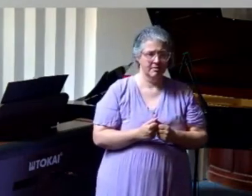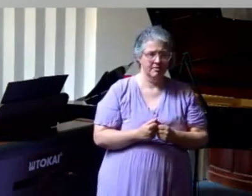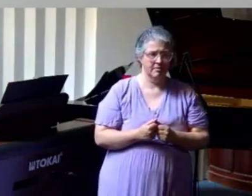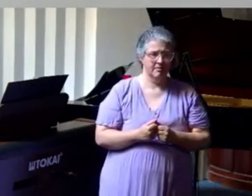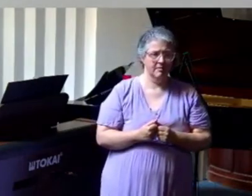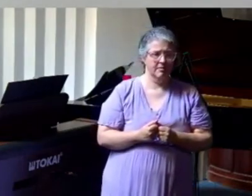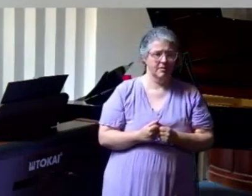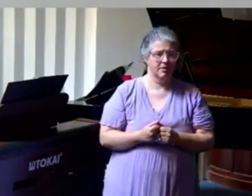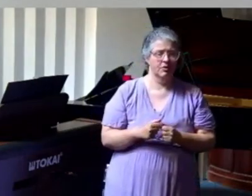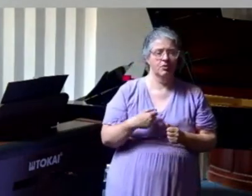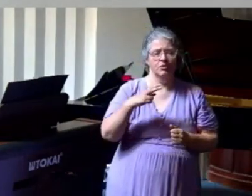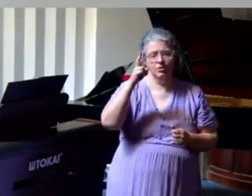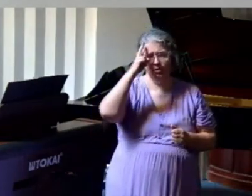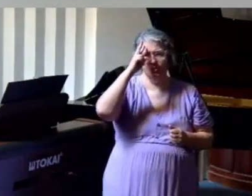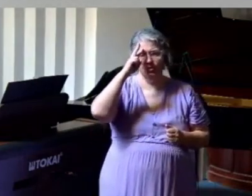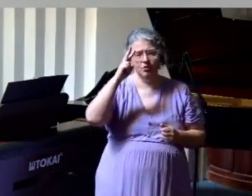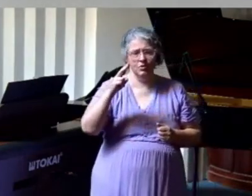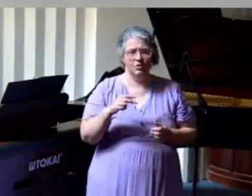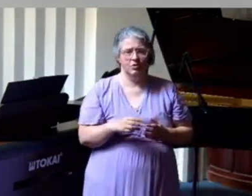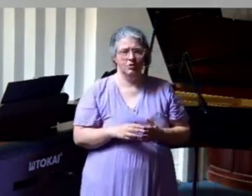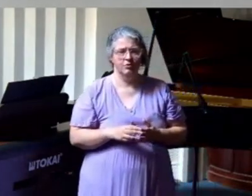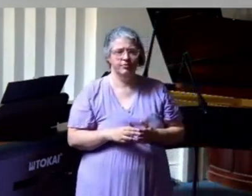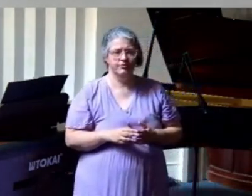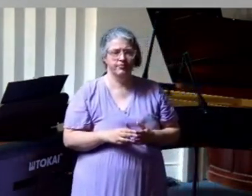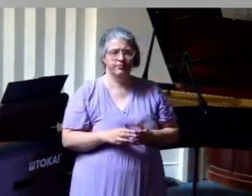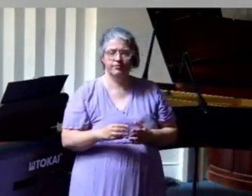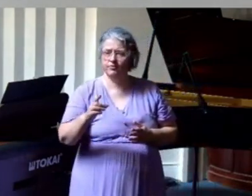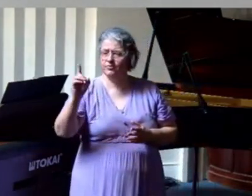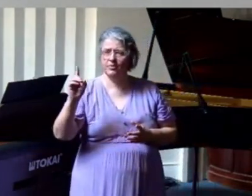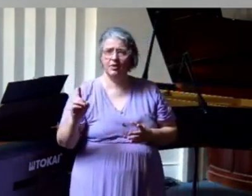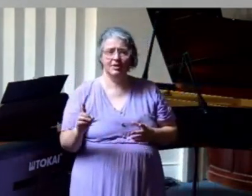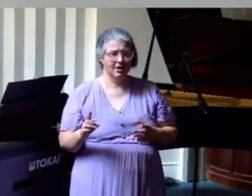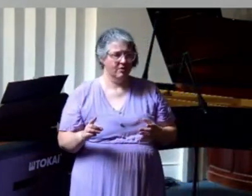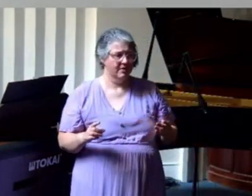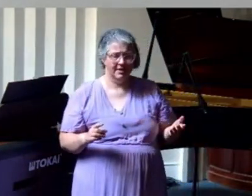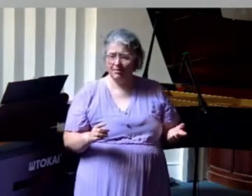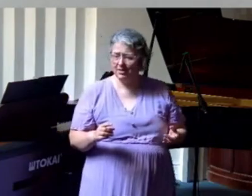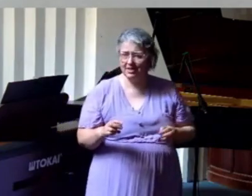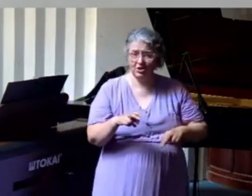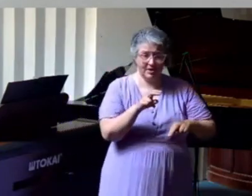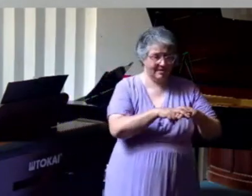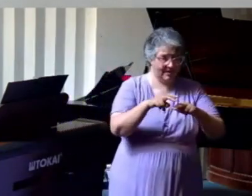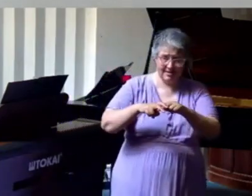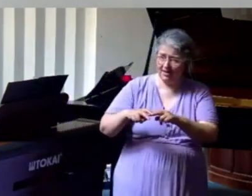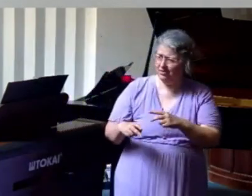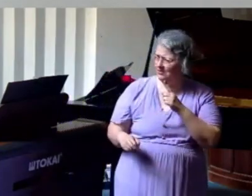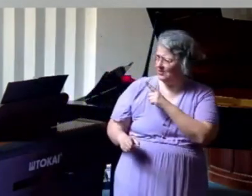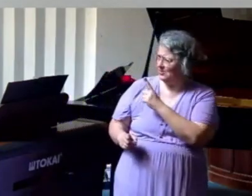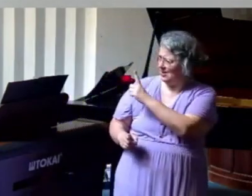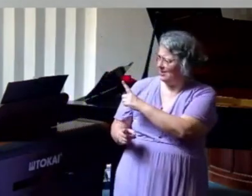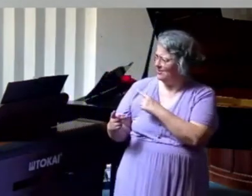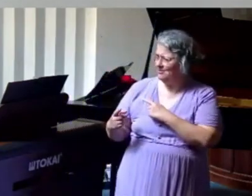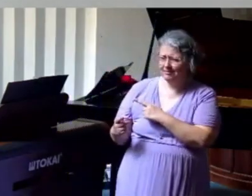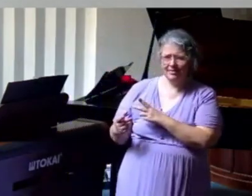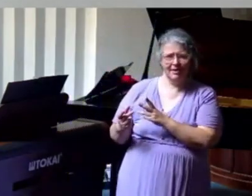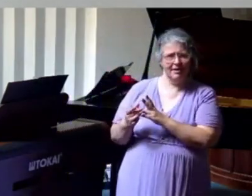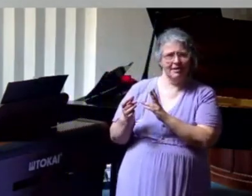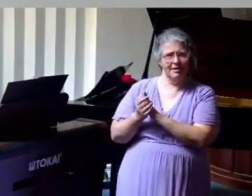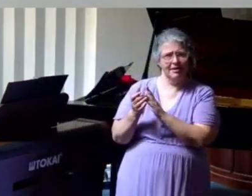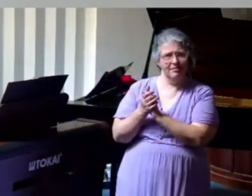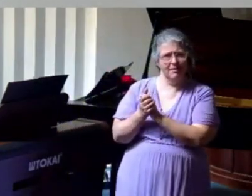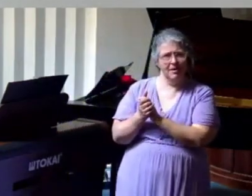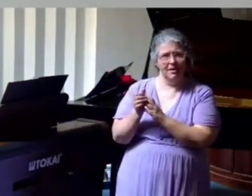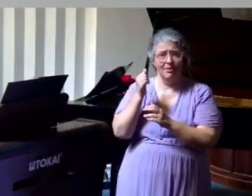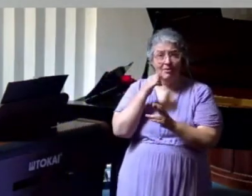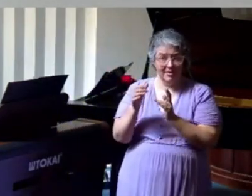naquele lugar que a gente vai se assentar na igreja, do lado está o nosso irmão, está a nossa irmã. Tudo isso é bom. Mas se ele